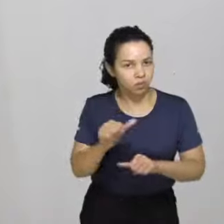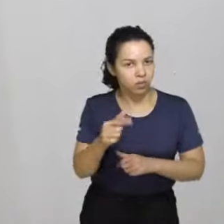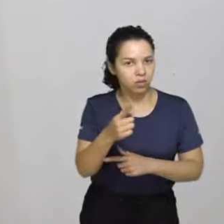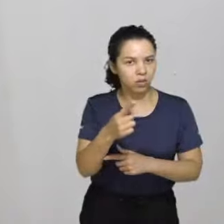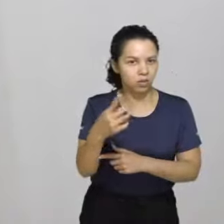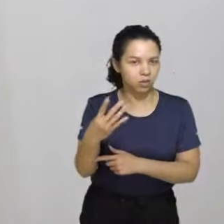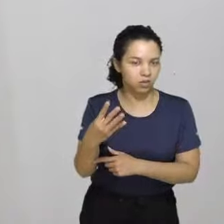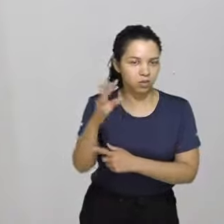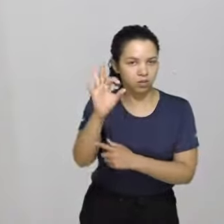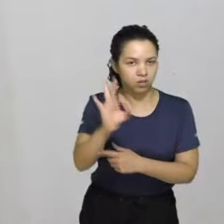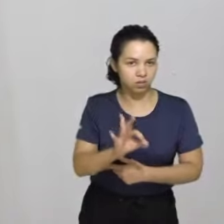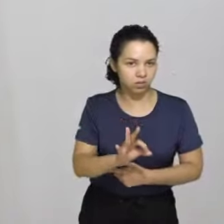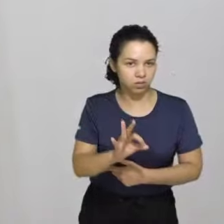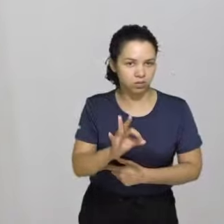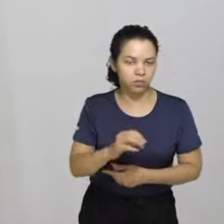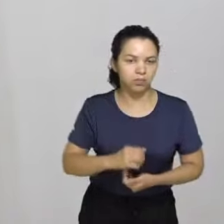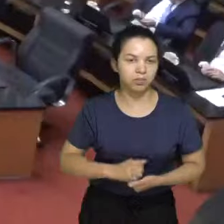Revogar!